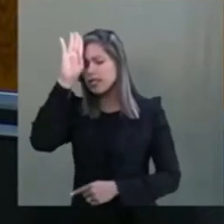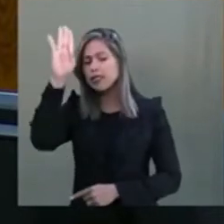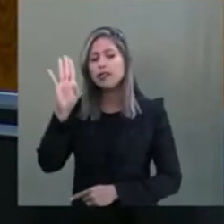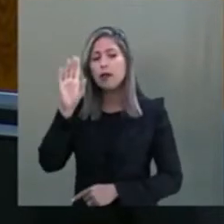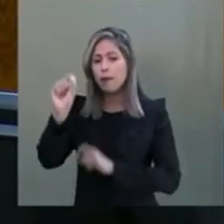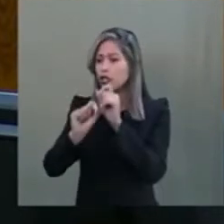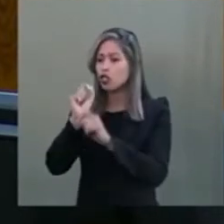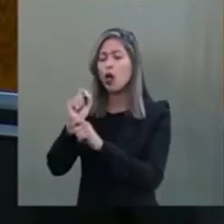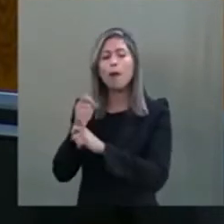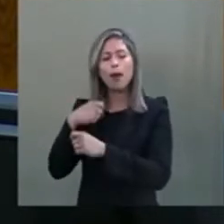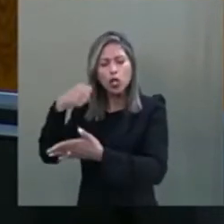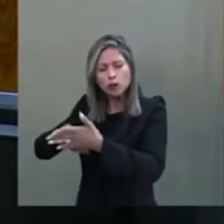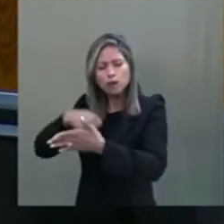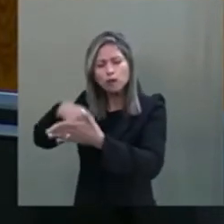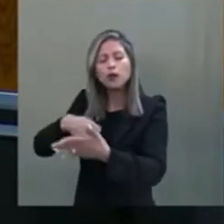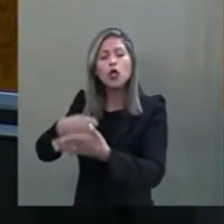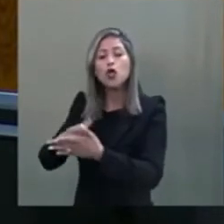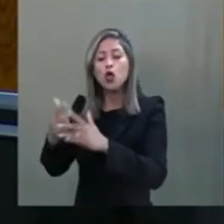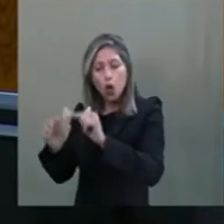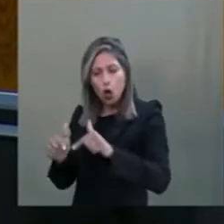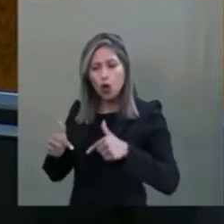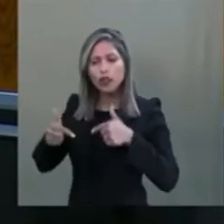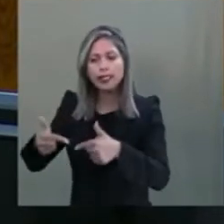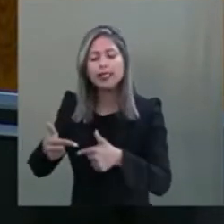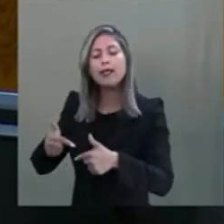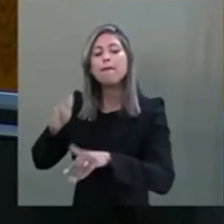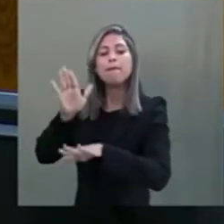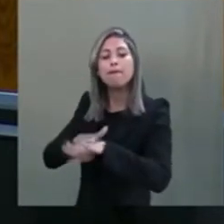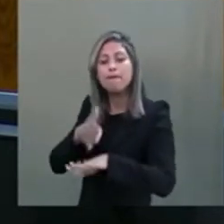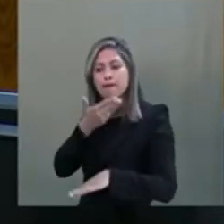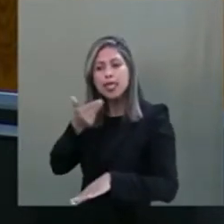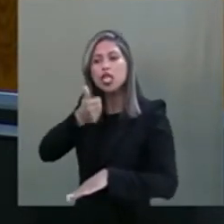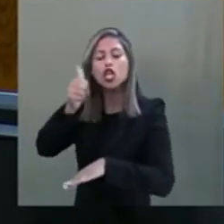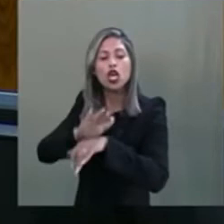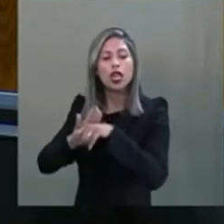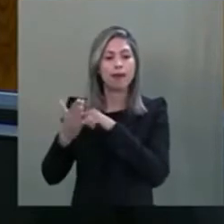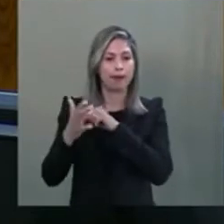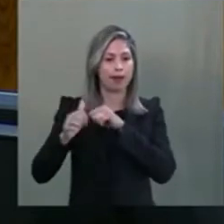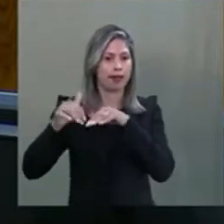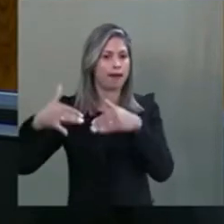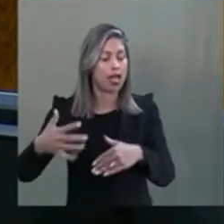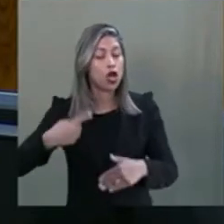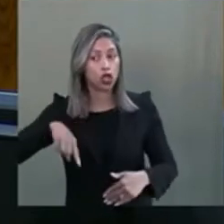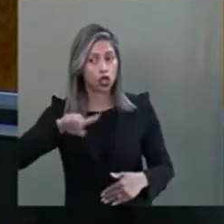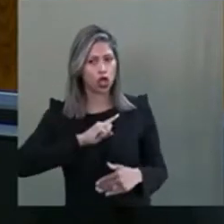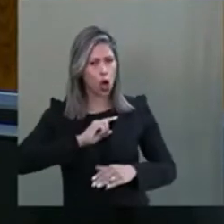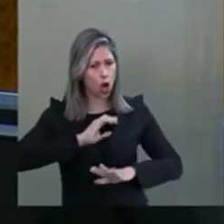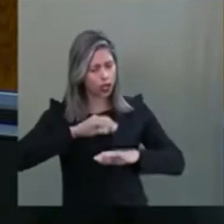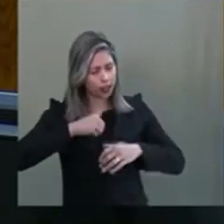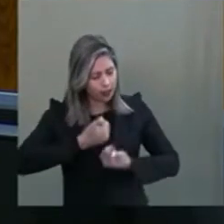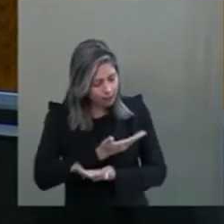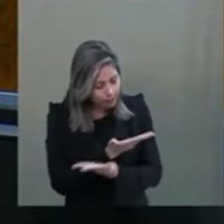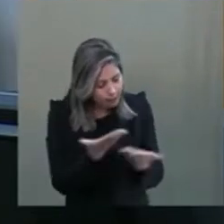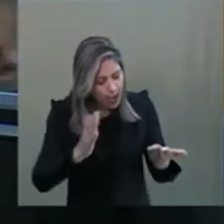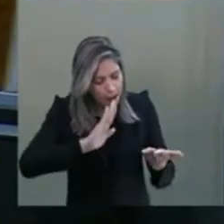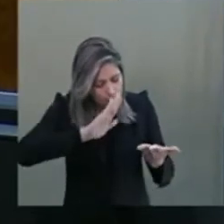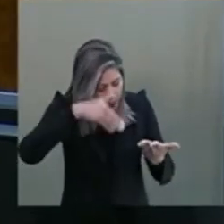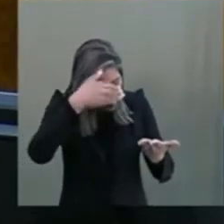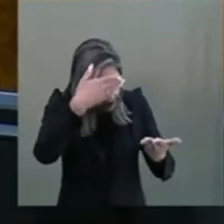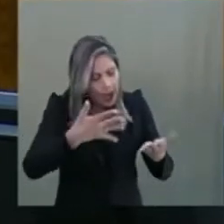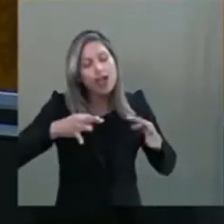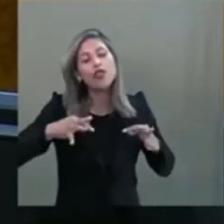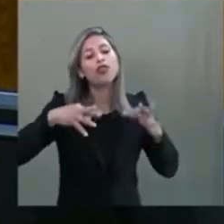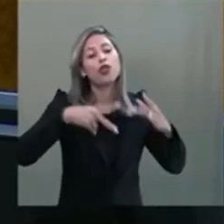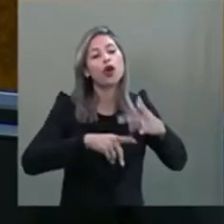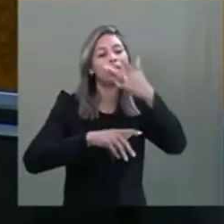fundamental para o enfrentamento à pandemia. O nosso reconhecimento a todos os profissionais